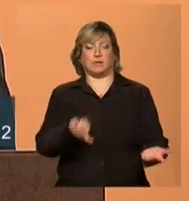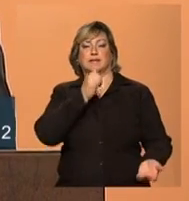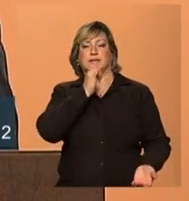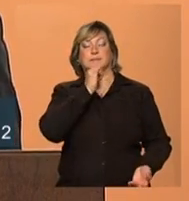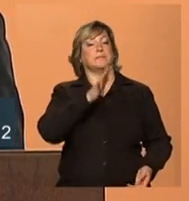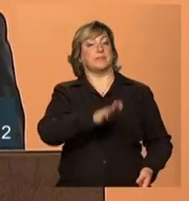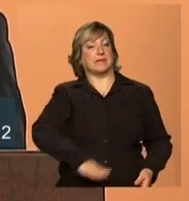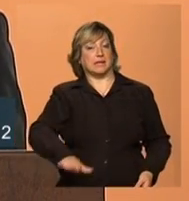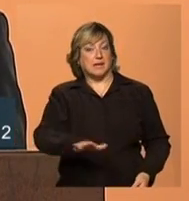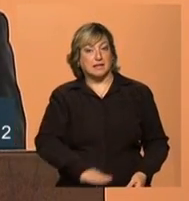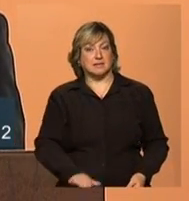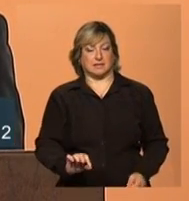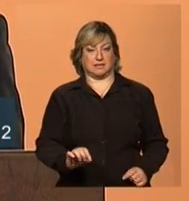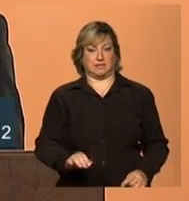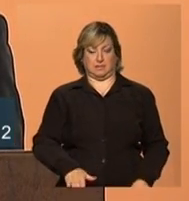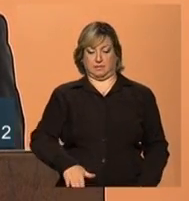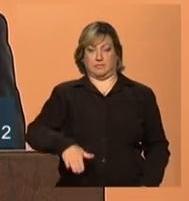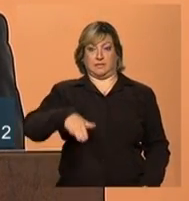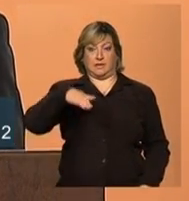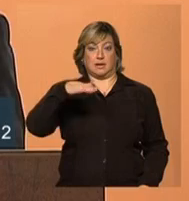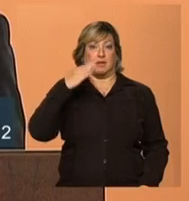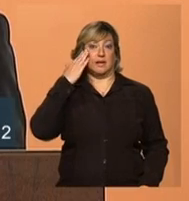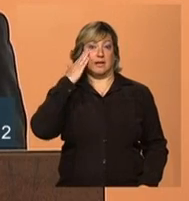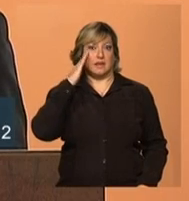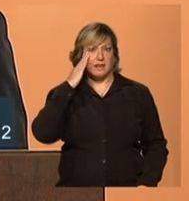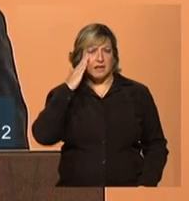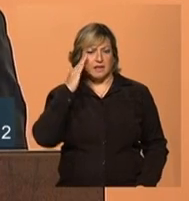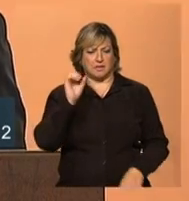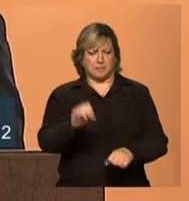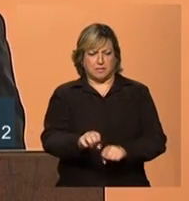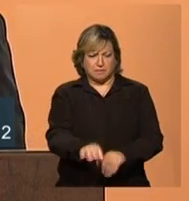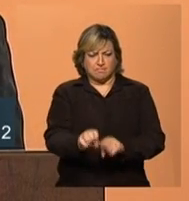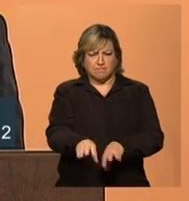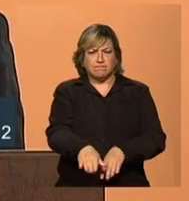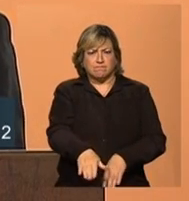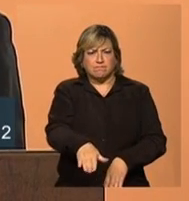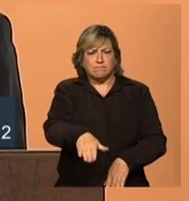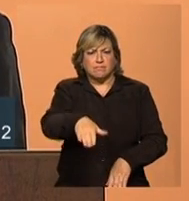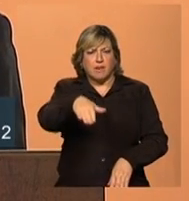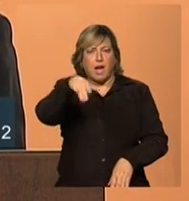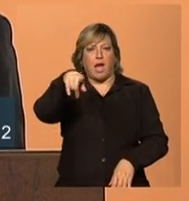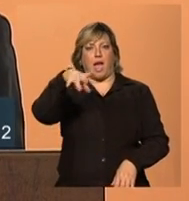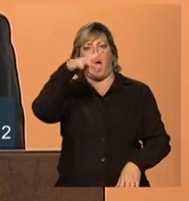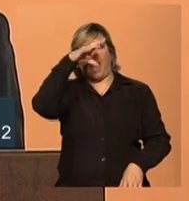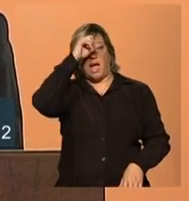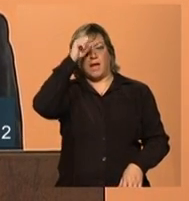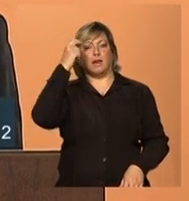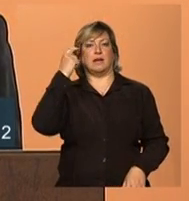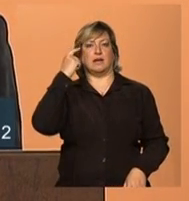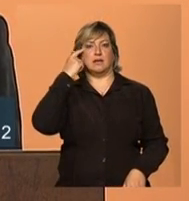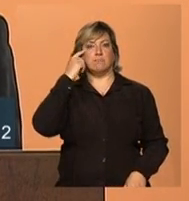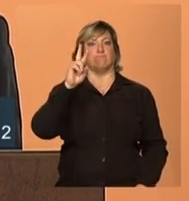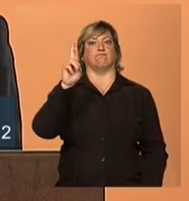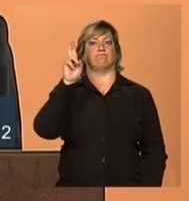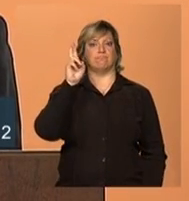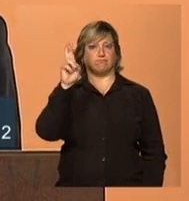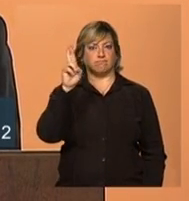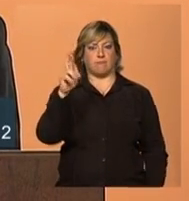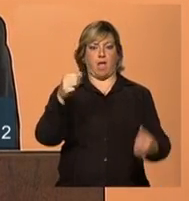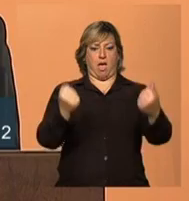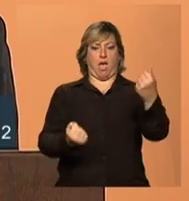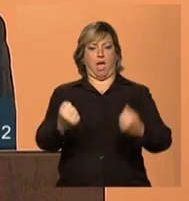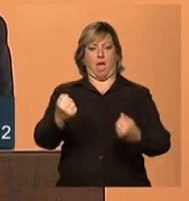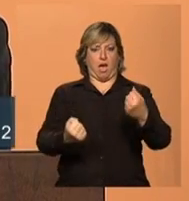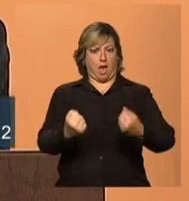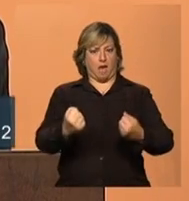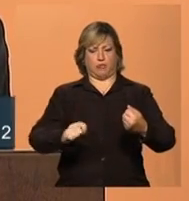criança, crescer com a consciência de trânsito, crescer com a responsabilidade de ter um carro na